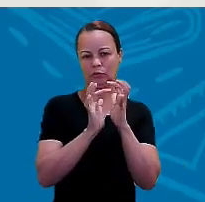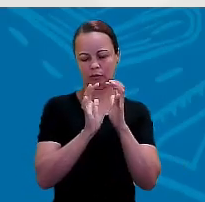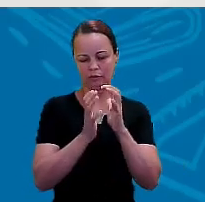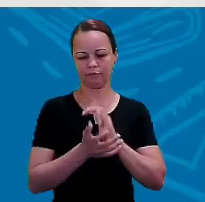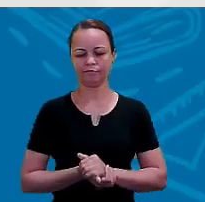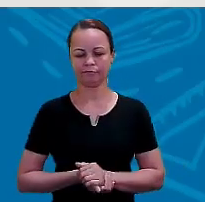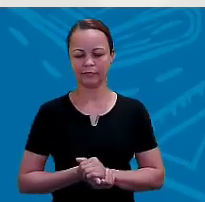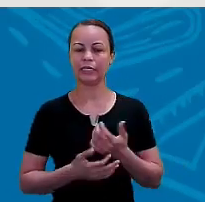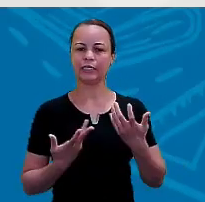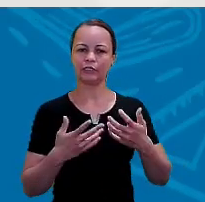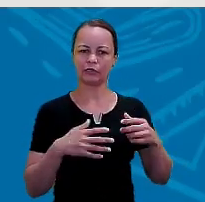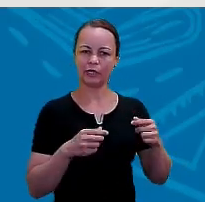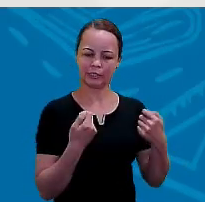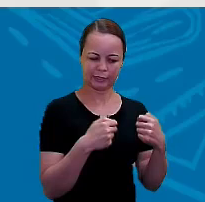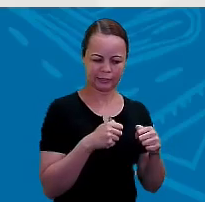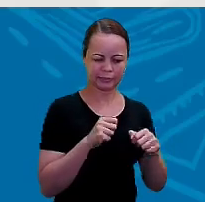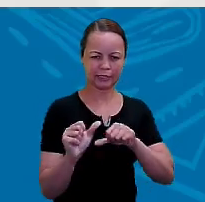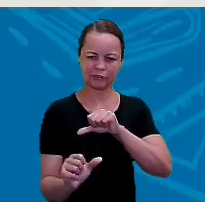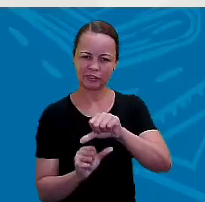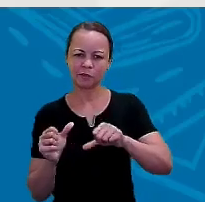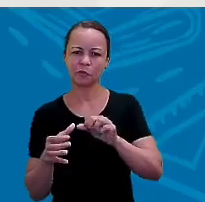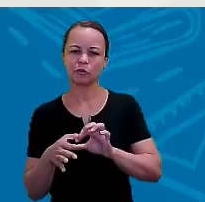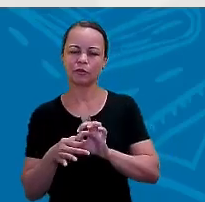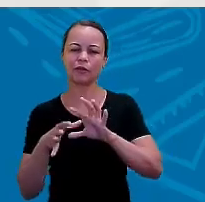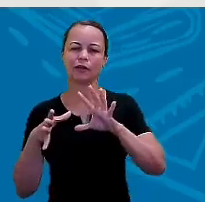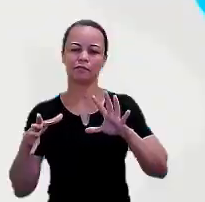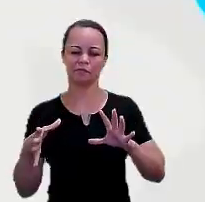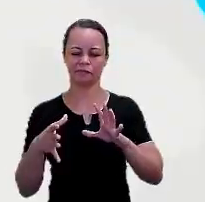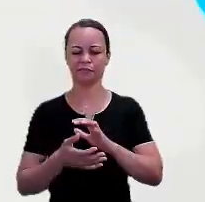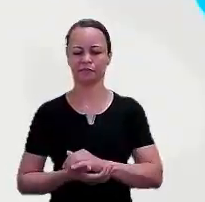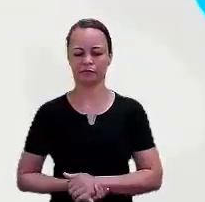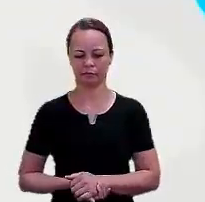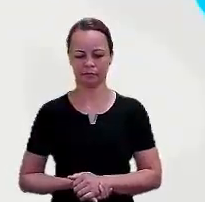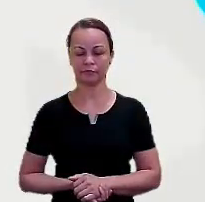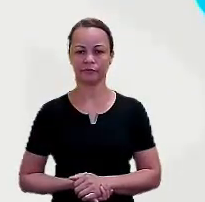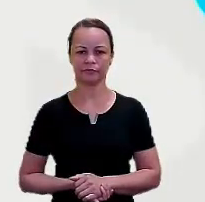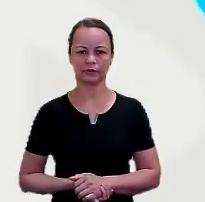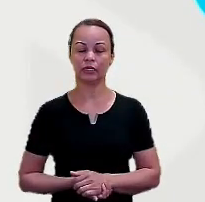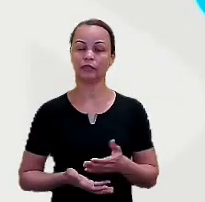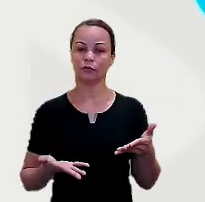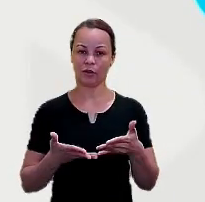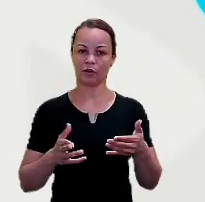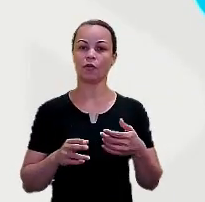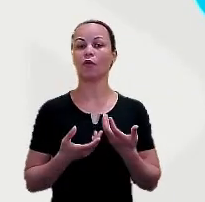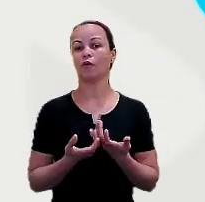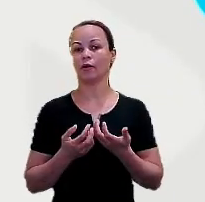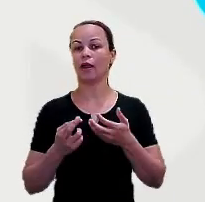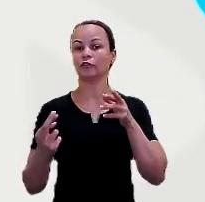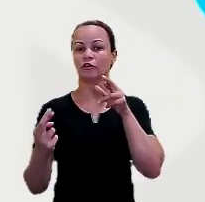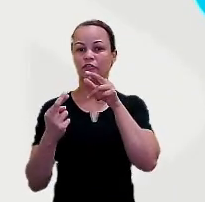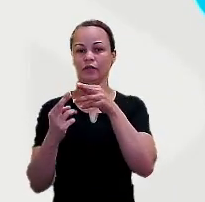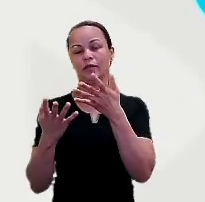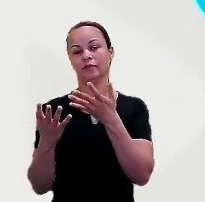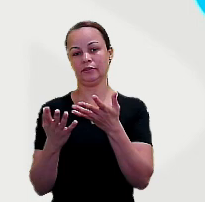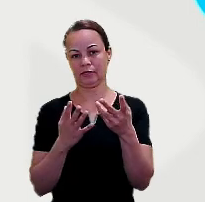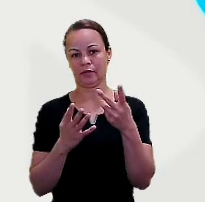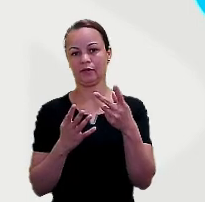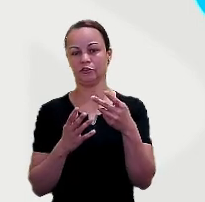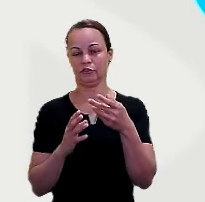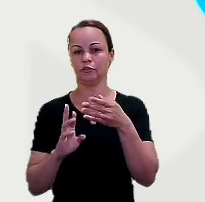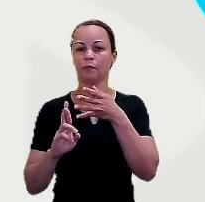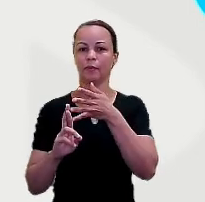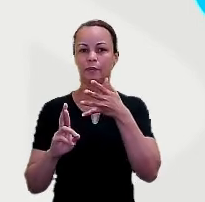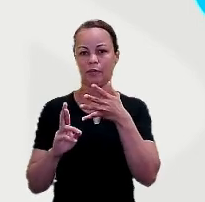reino da necessidade para o reino da liberdade. E aí eu vou pedir para a produção abrir essa imagem, que são as nossas referências bibliográficas. Por favor, produção,